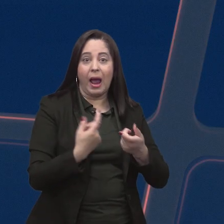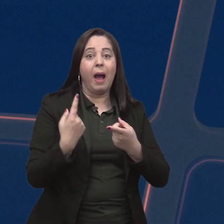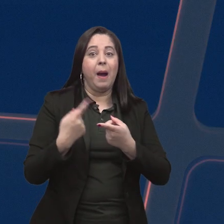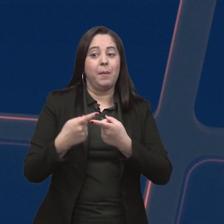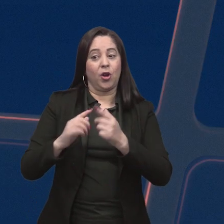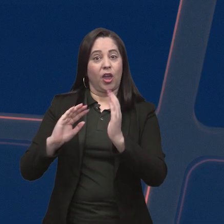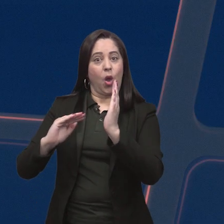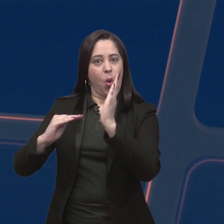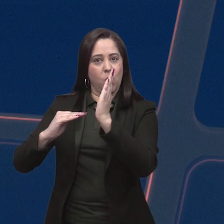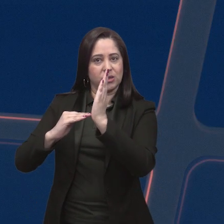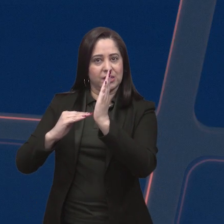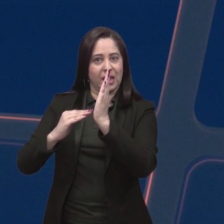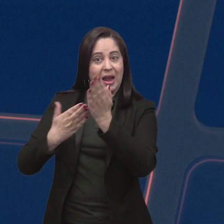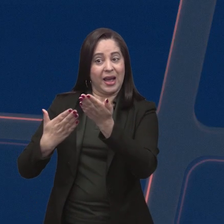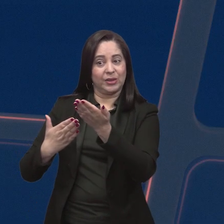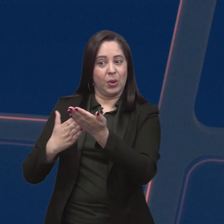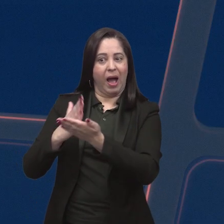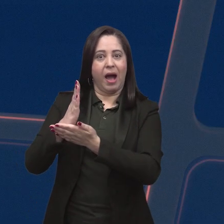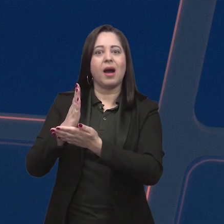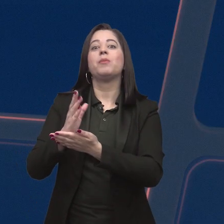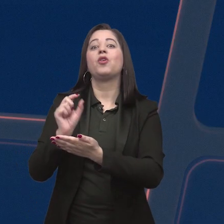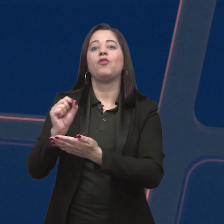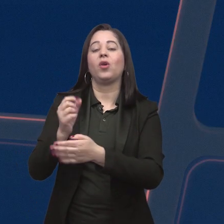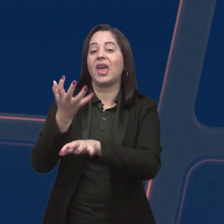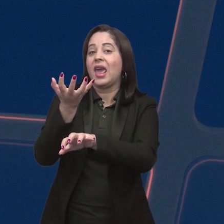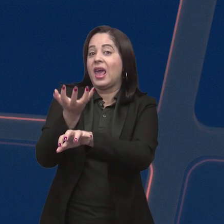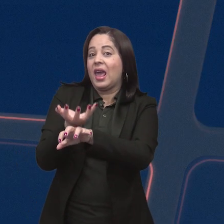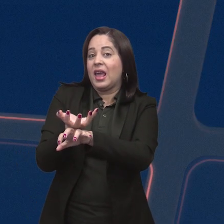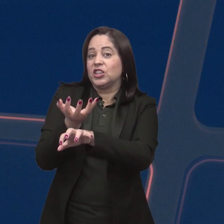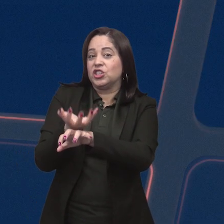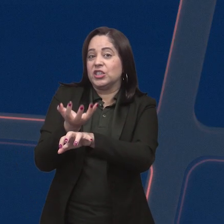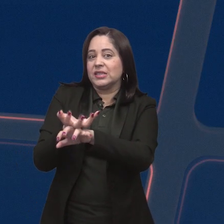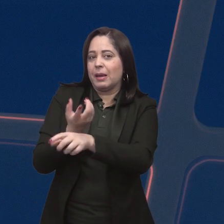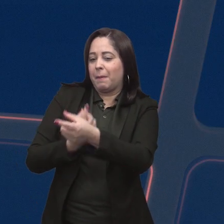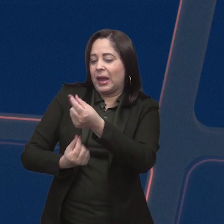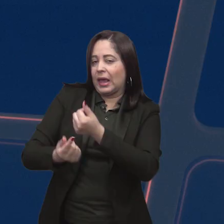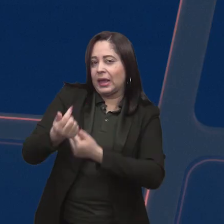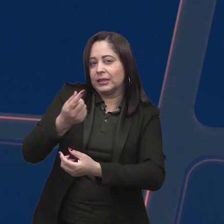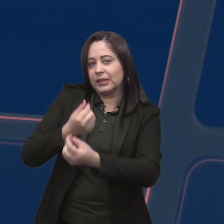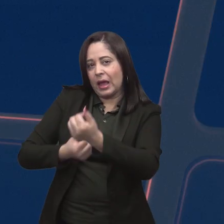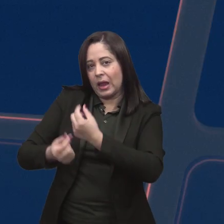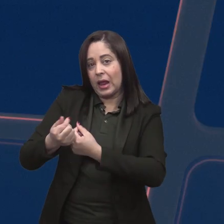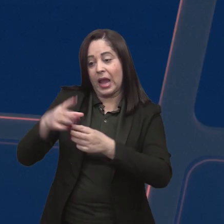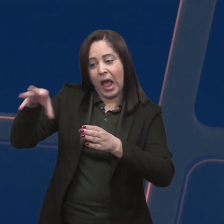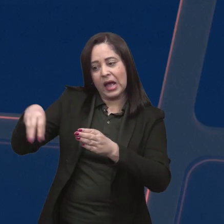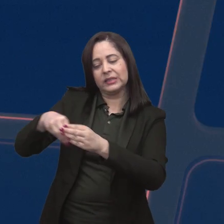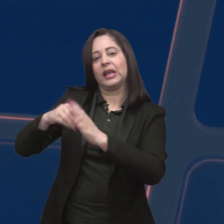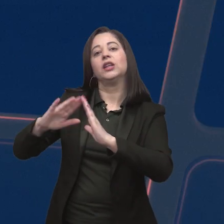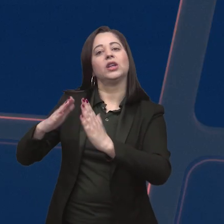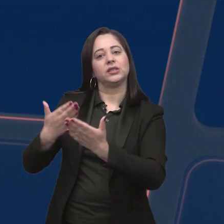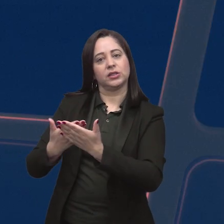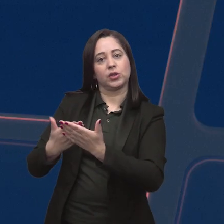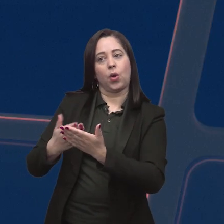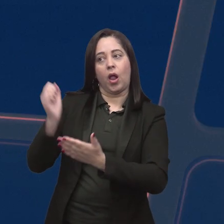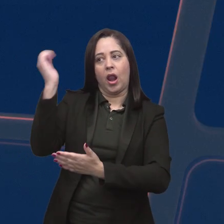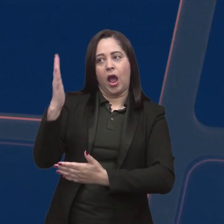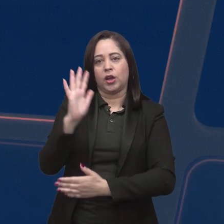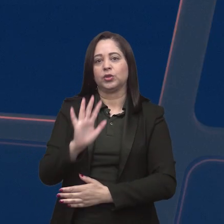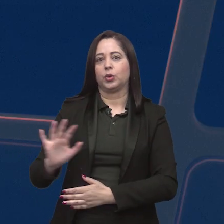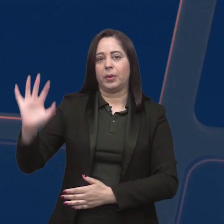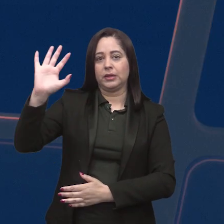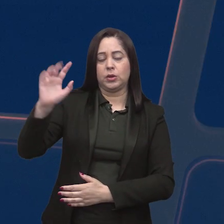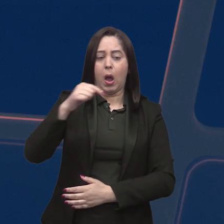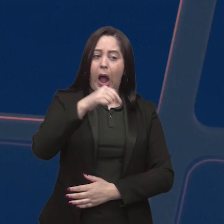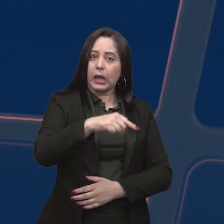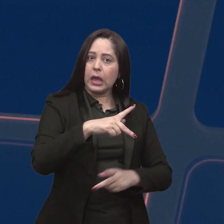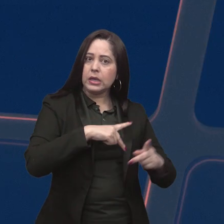Senado aprovou recentemente a inclusão da educação financeira como tema obrigatório nas escolas de todo o país.